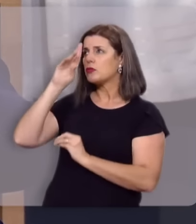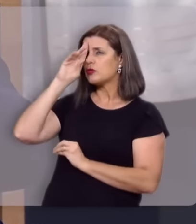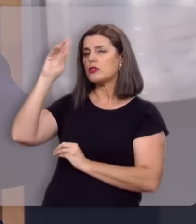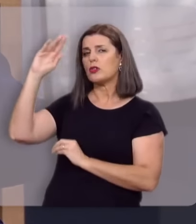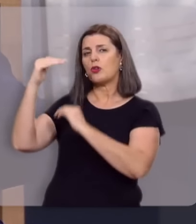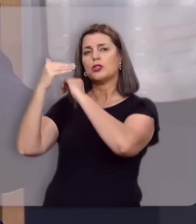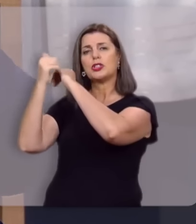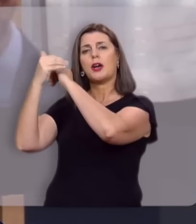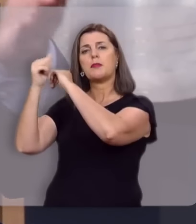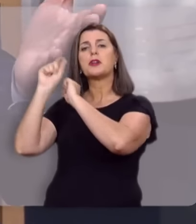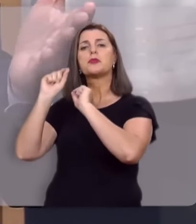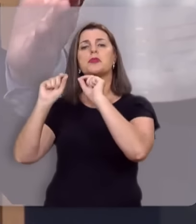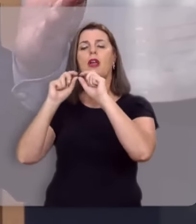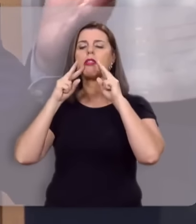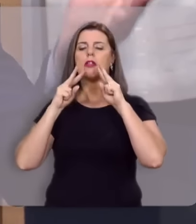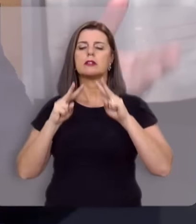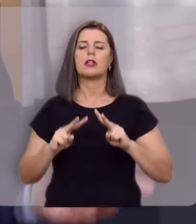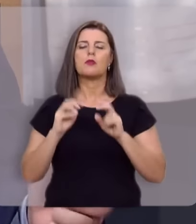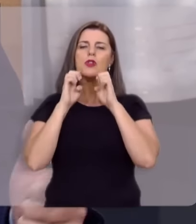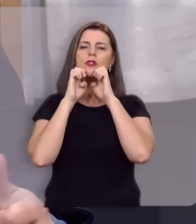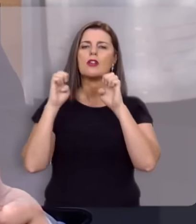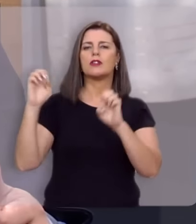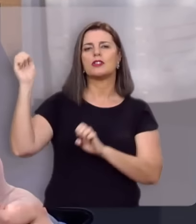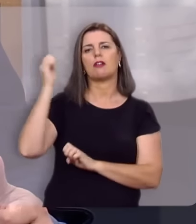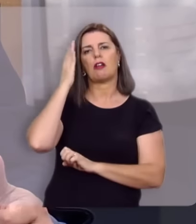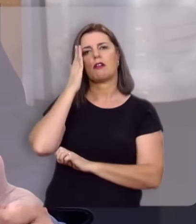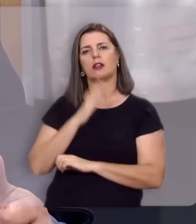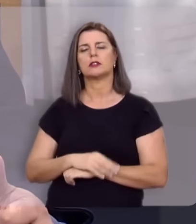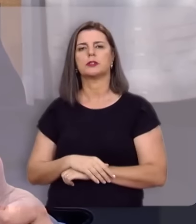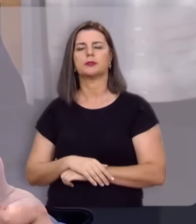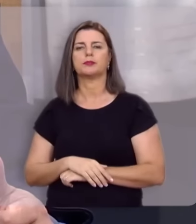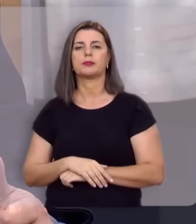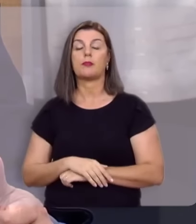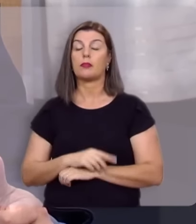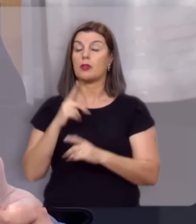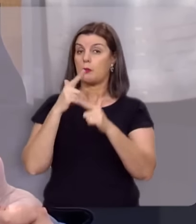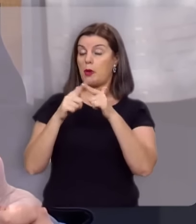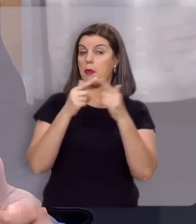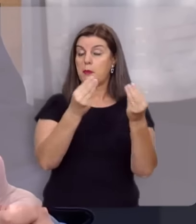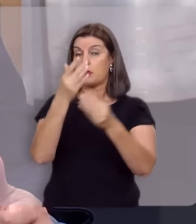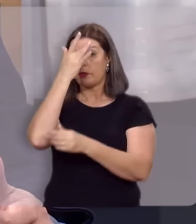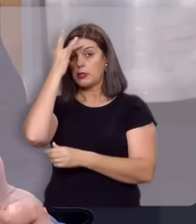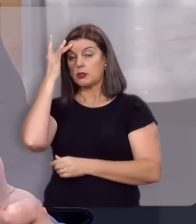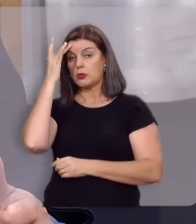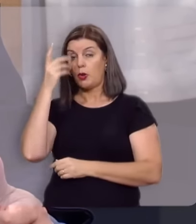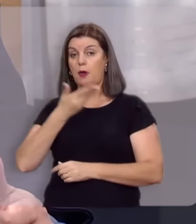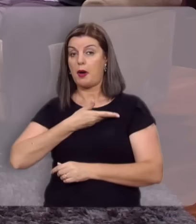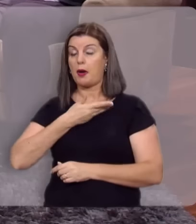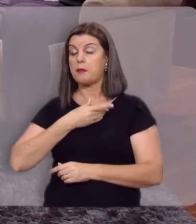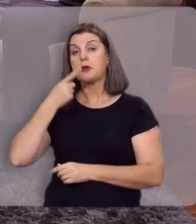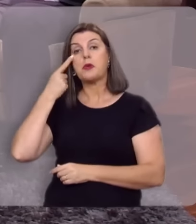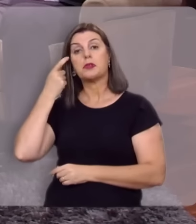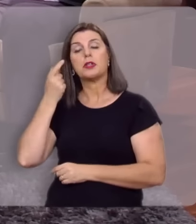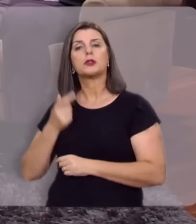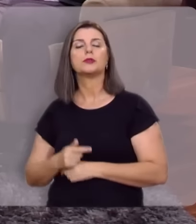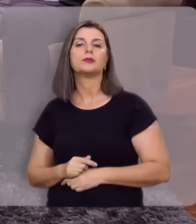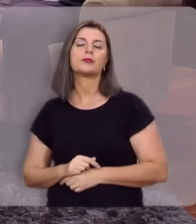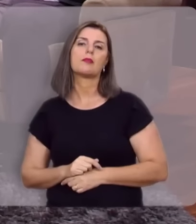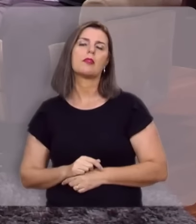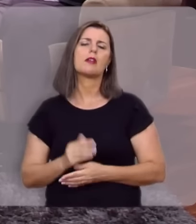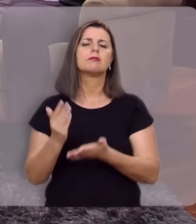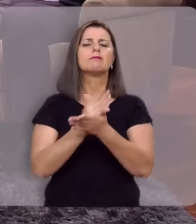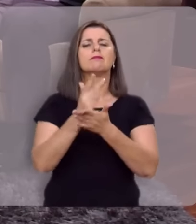Jesus, e o chamado dele era dar testemunho do evangelho da graça de Deus. O problema de muitas pessoas, meu amado amigo reverendo Rodrigo,